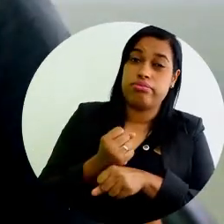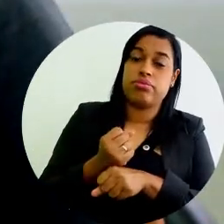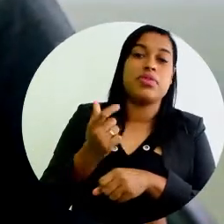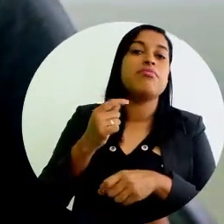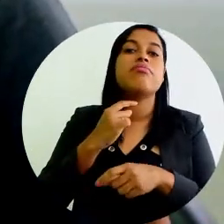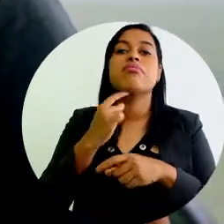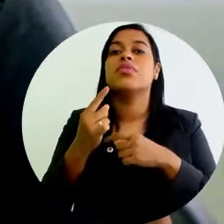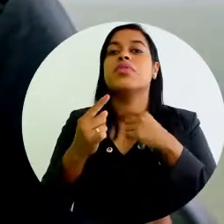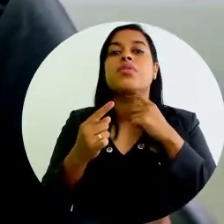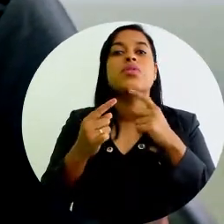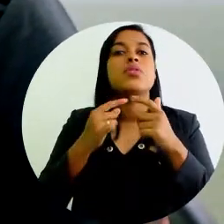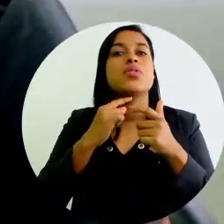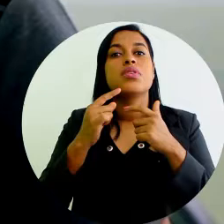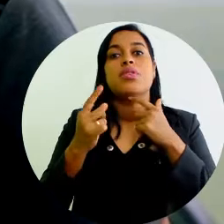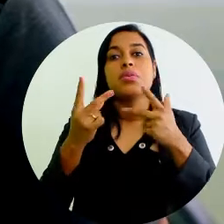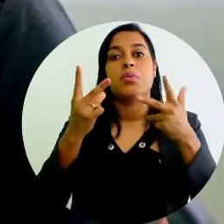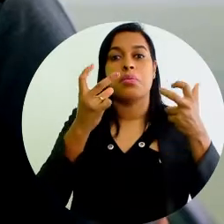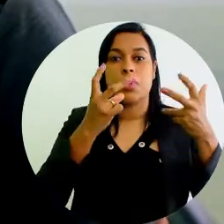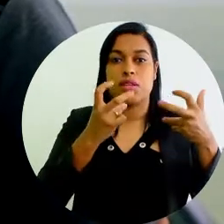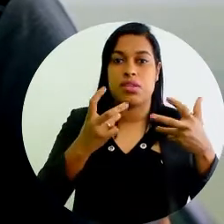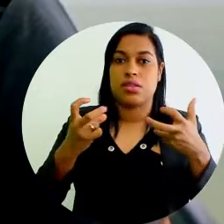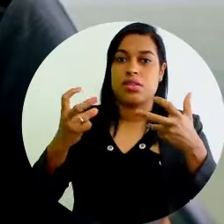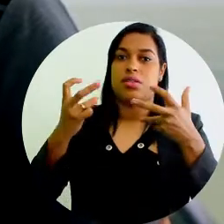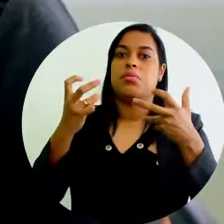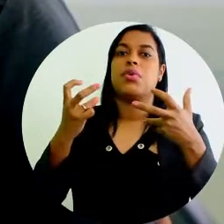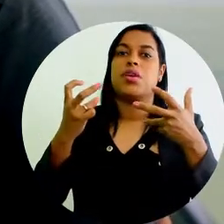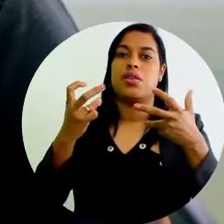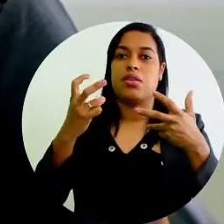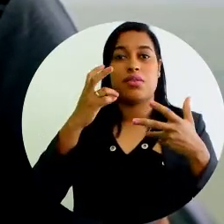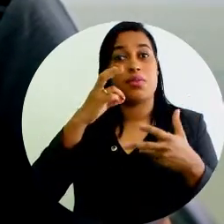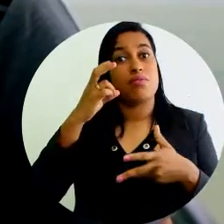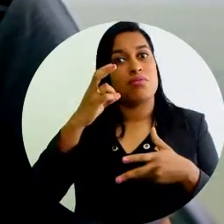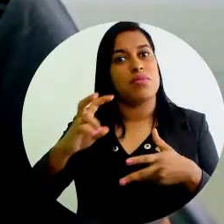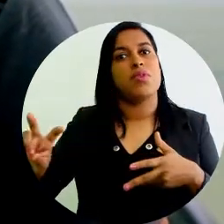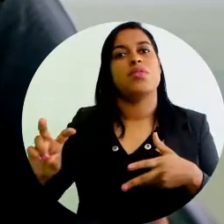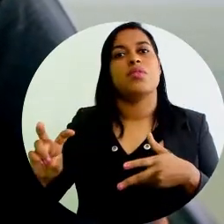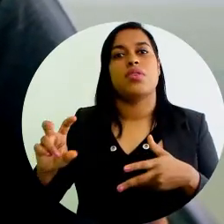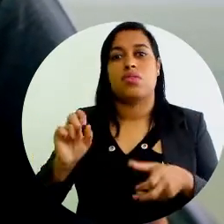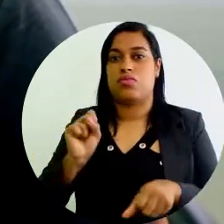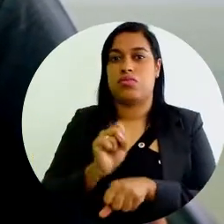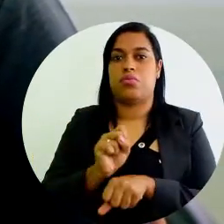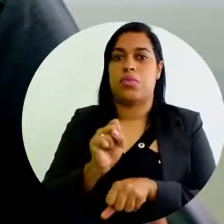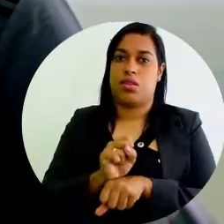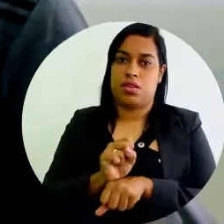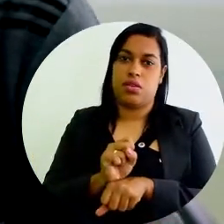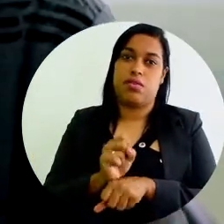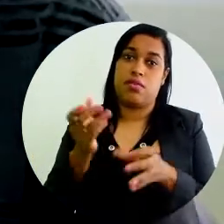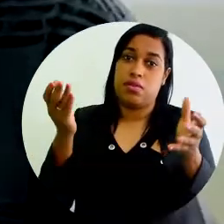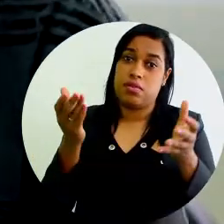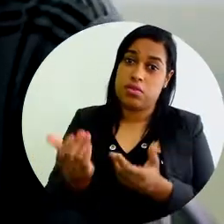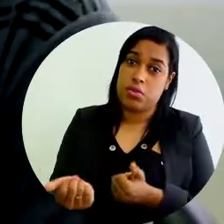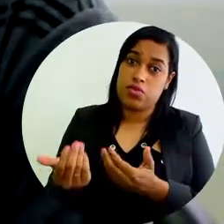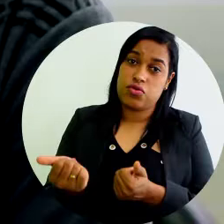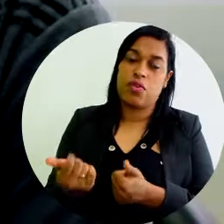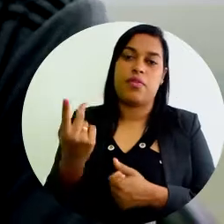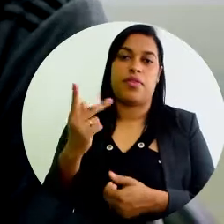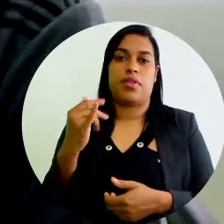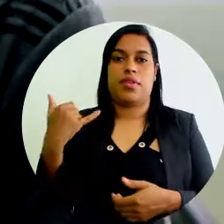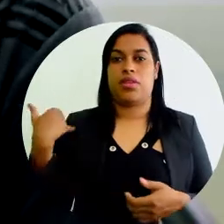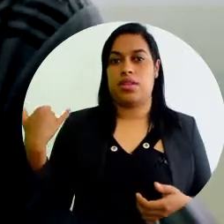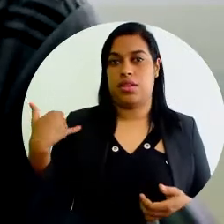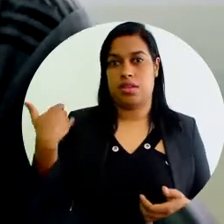longo tempo, ela ainda não conseguiu assimilar todos os elementos culturais que se esperava de